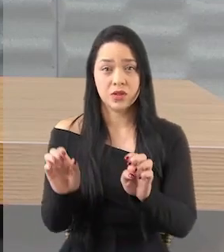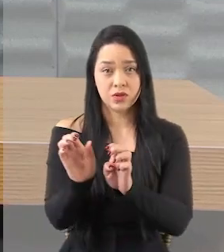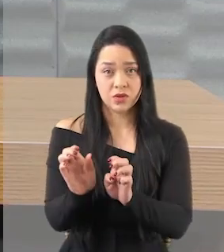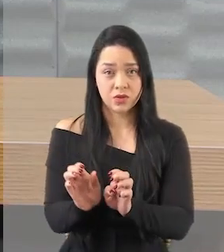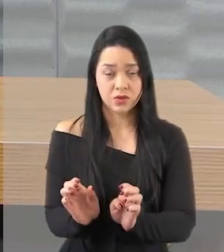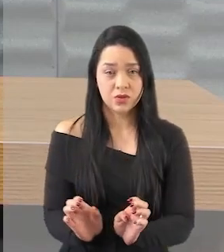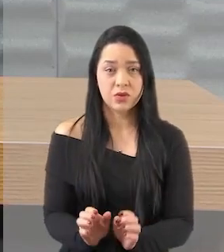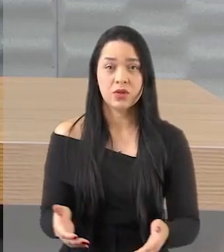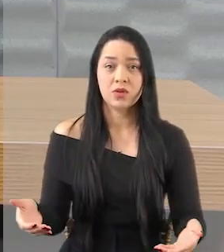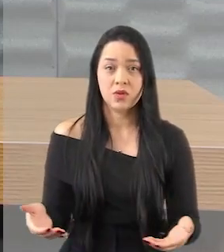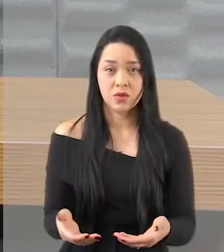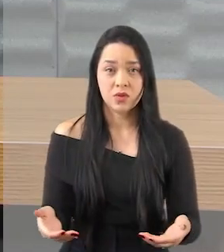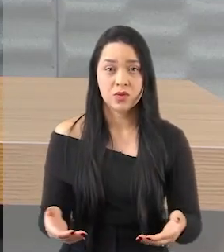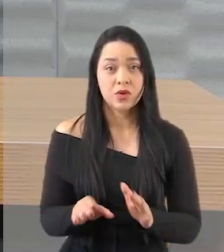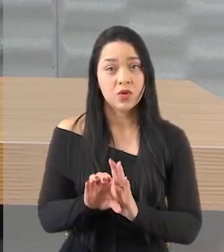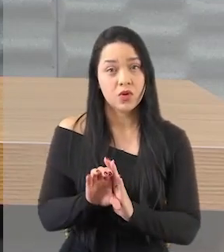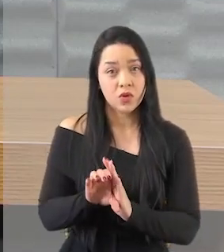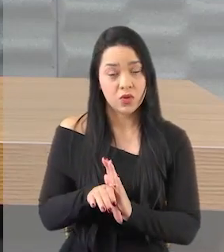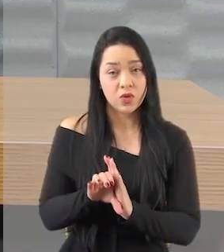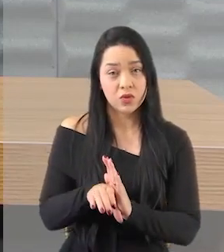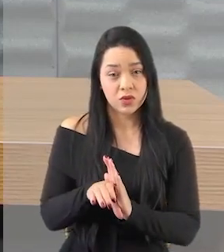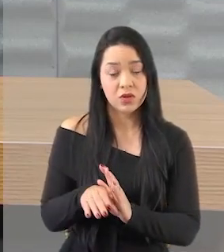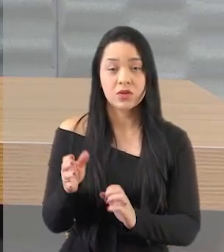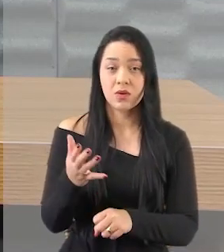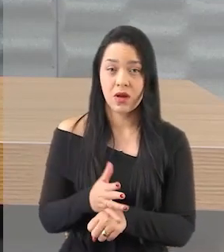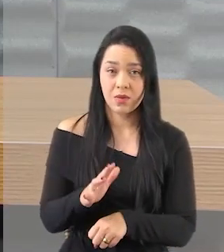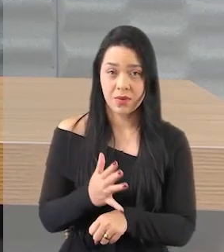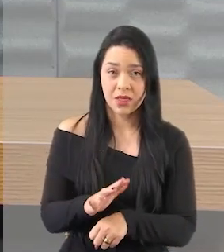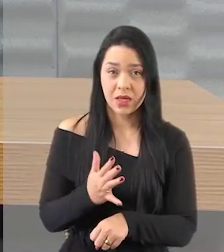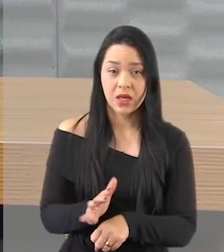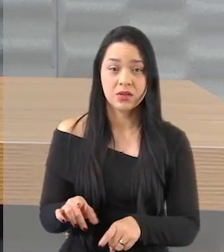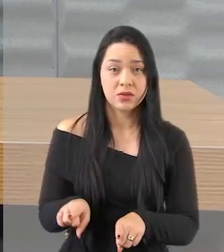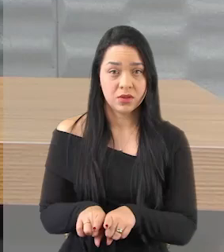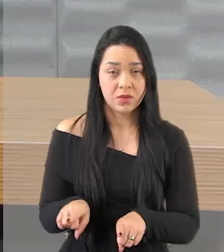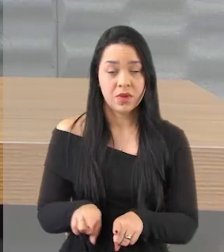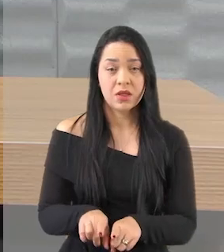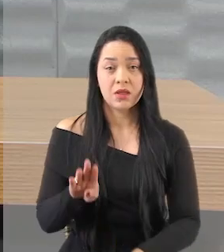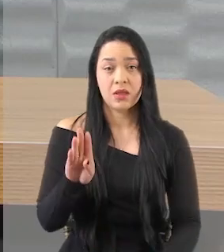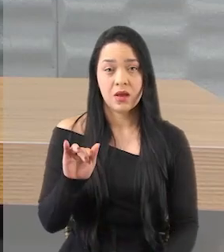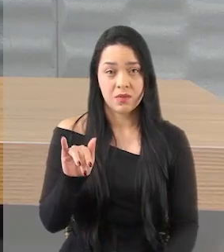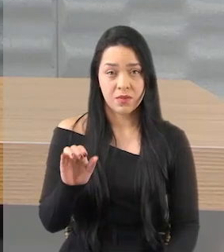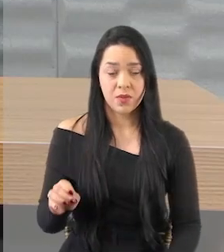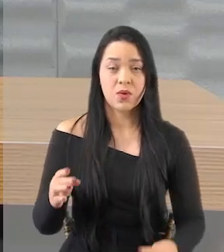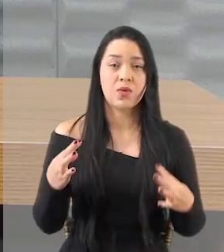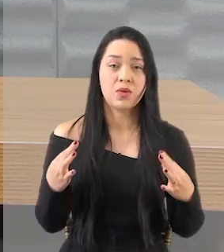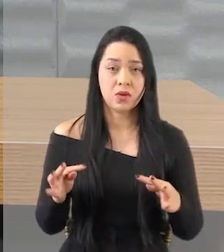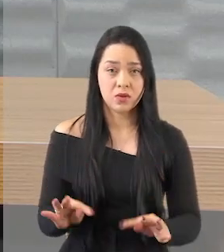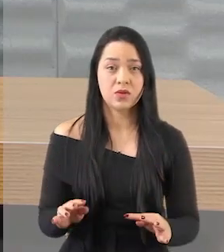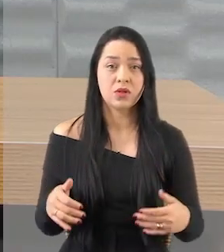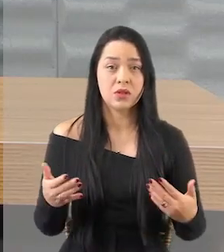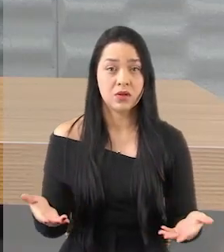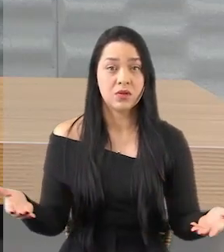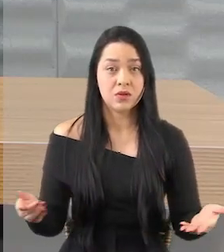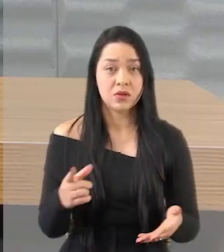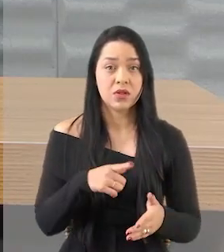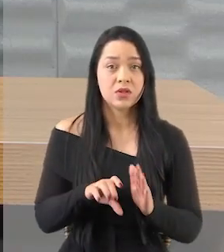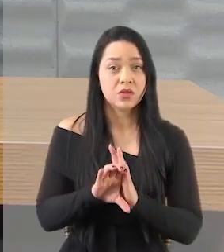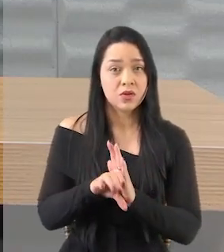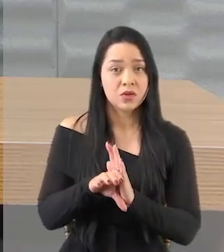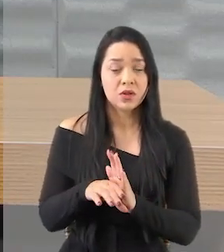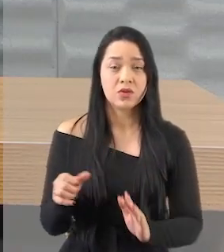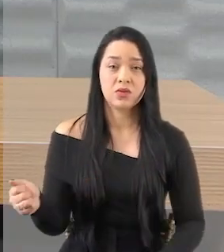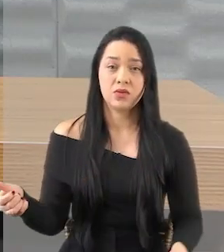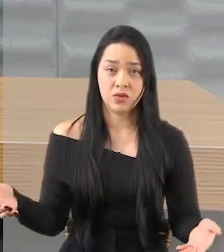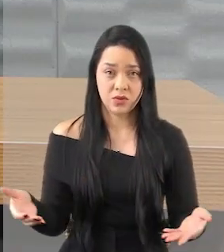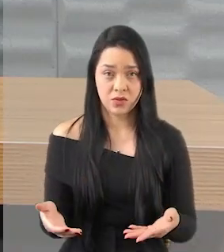hoje, sobre conceitos que são aplicados também na biotecnologia, tá? Então, a partir desses conceitos de hoje,